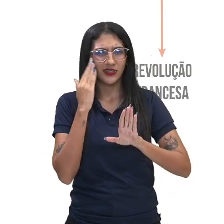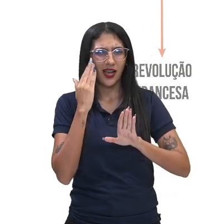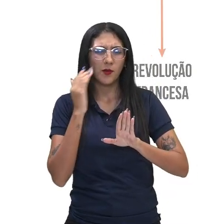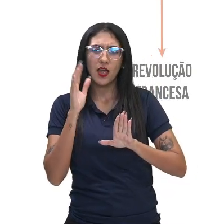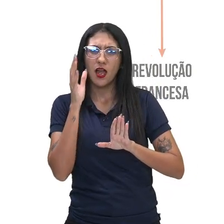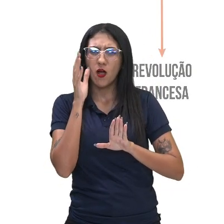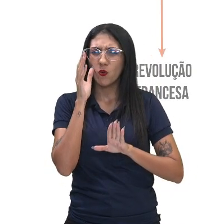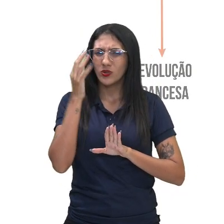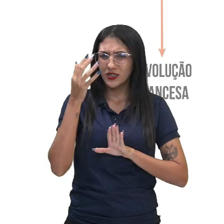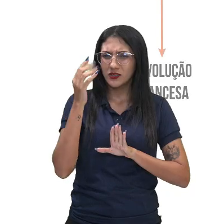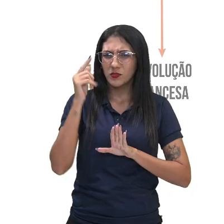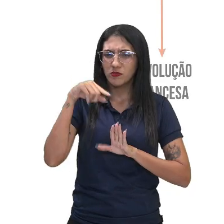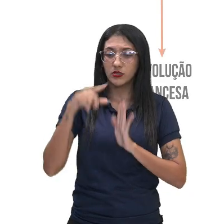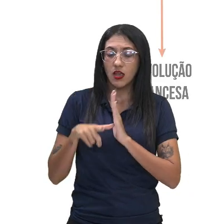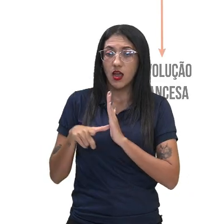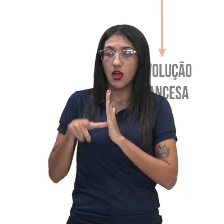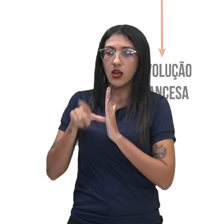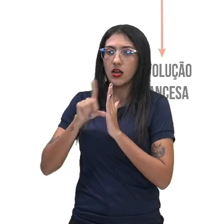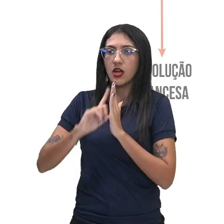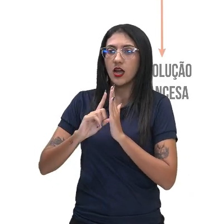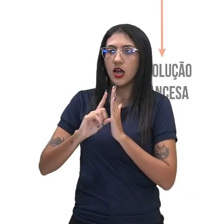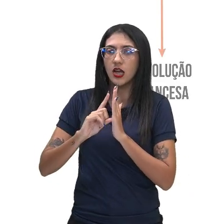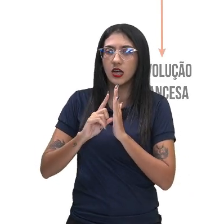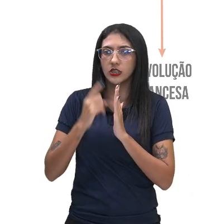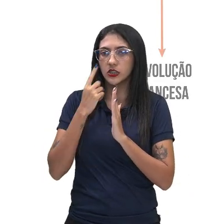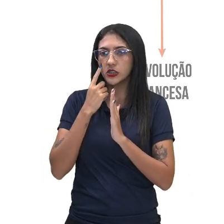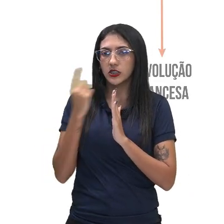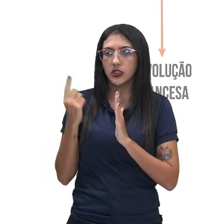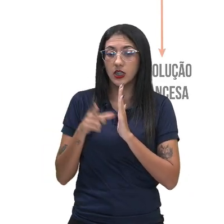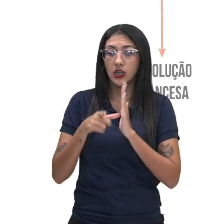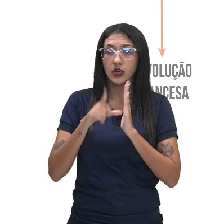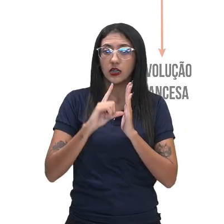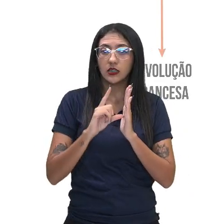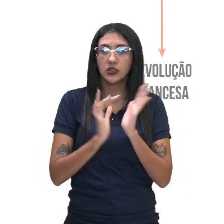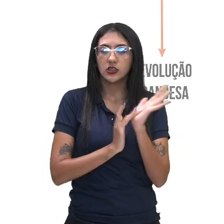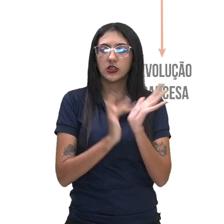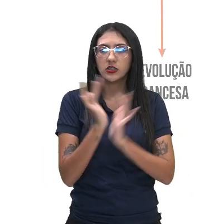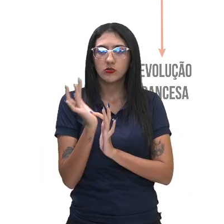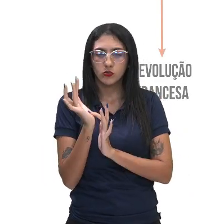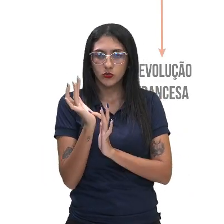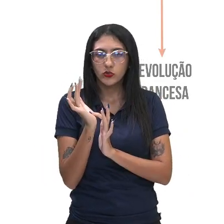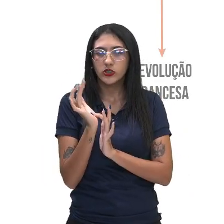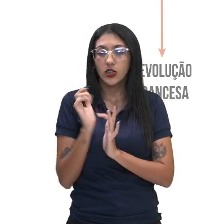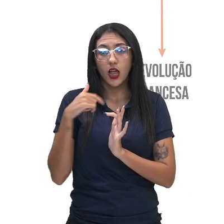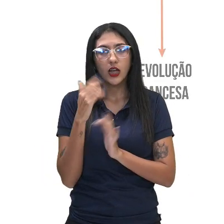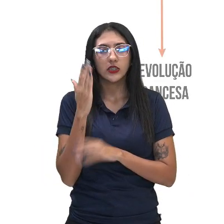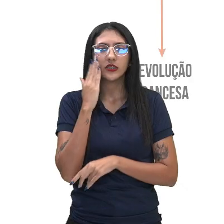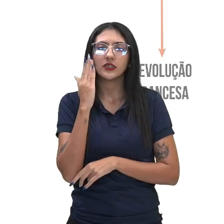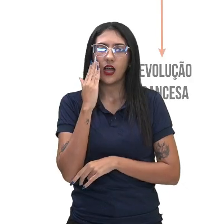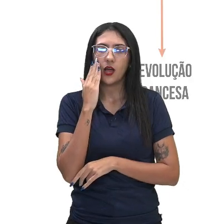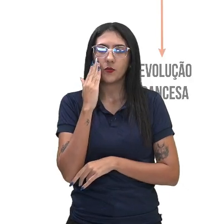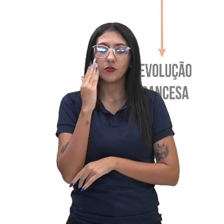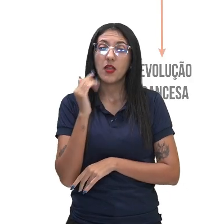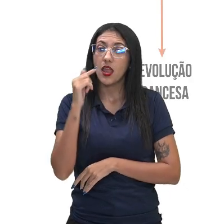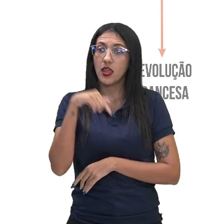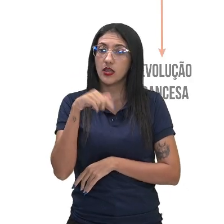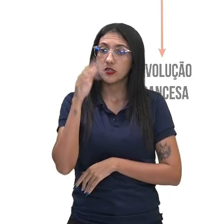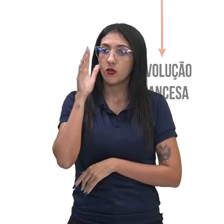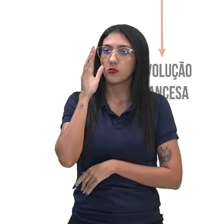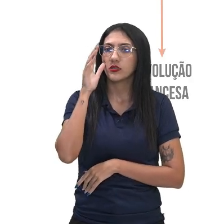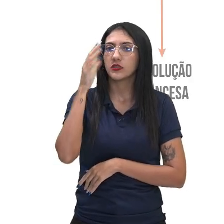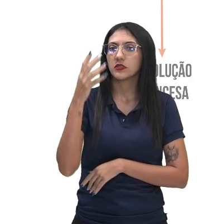principalmente, né, anteriores a Cristo, né, ao nascimento de Cristo, eles podem